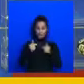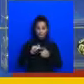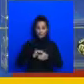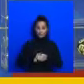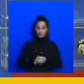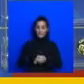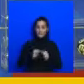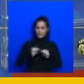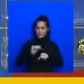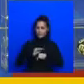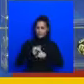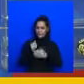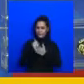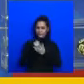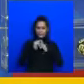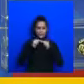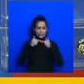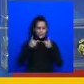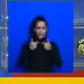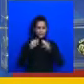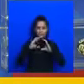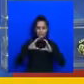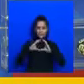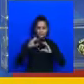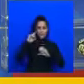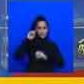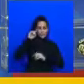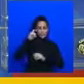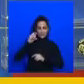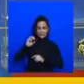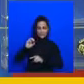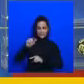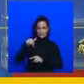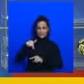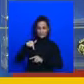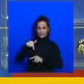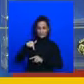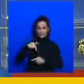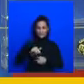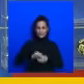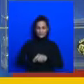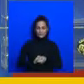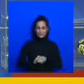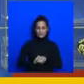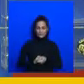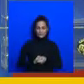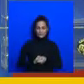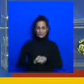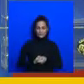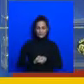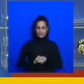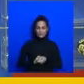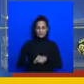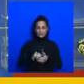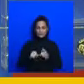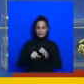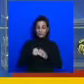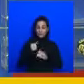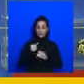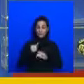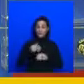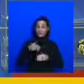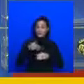sorte. Pode chamar que a sorte vem. Bola preta, 07. Preta, 07. Primeira